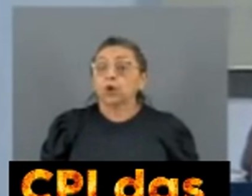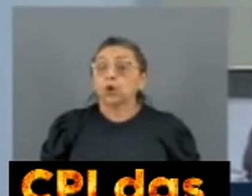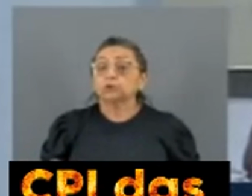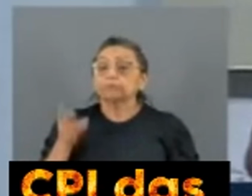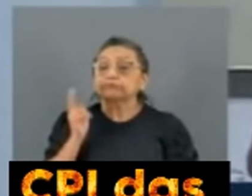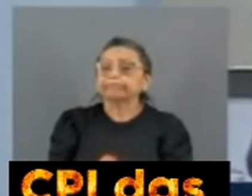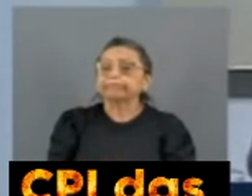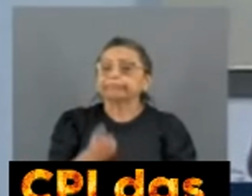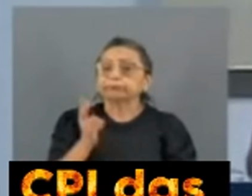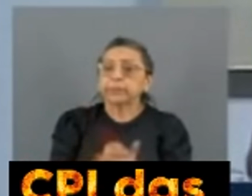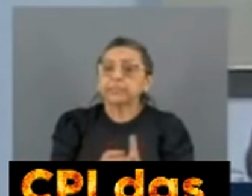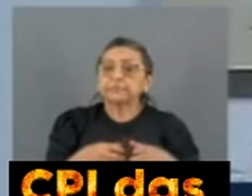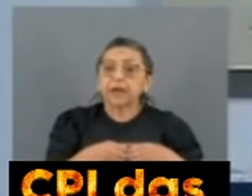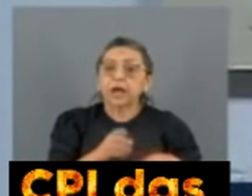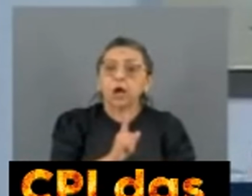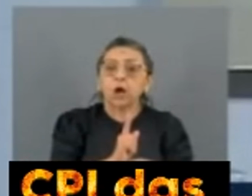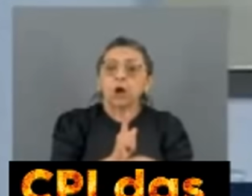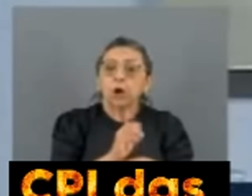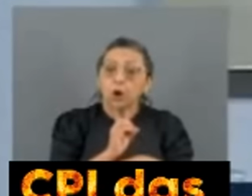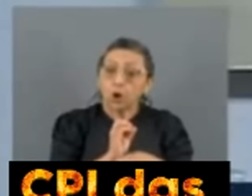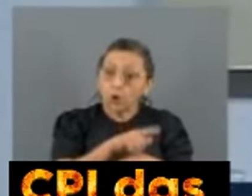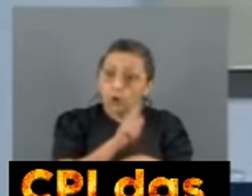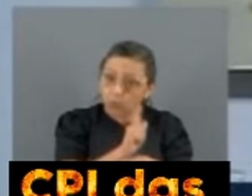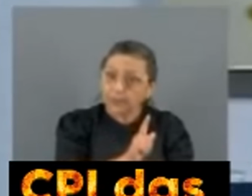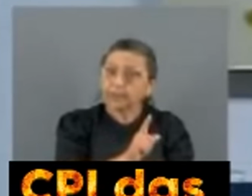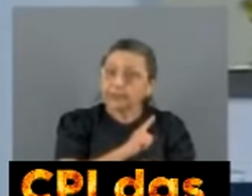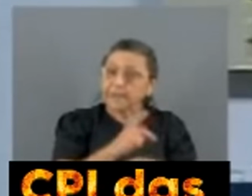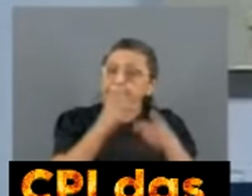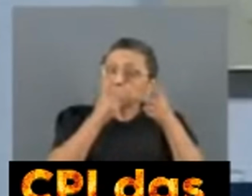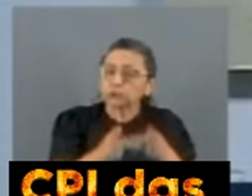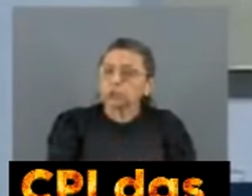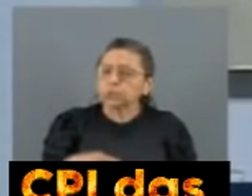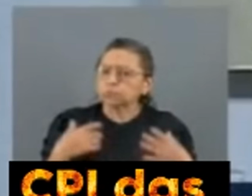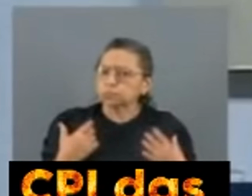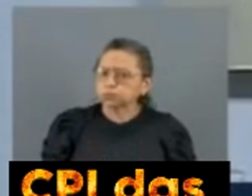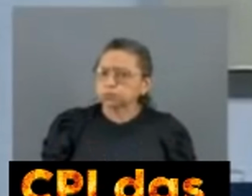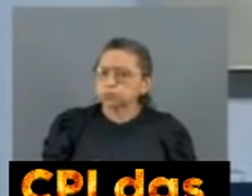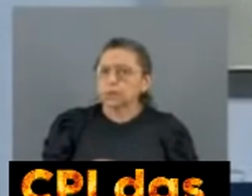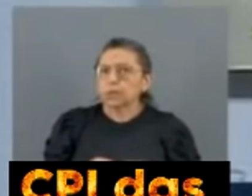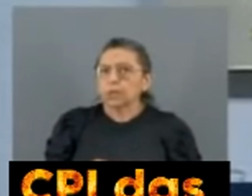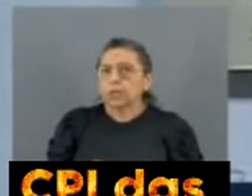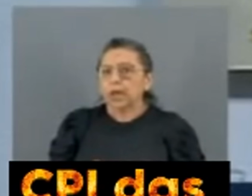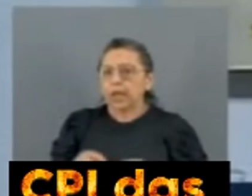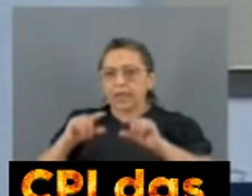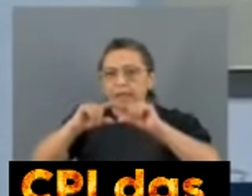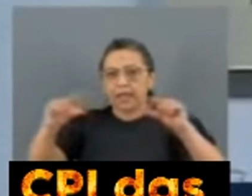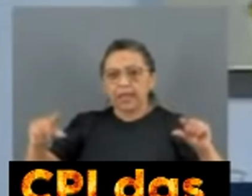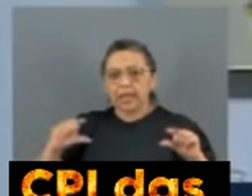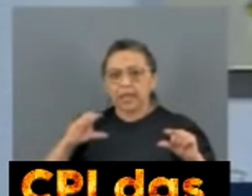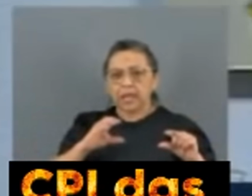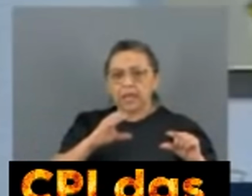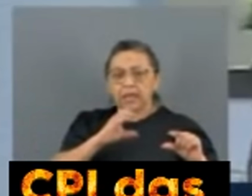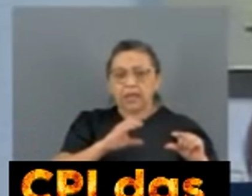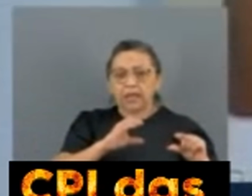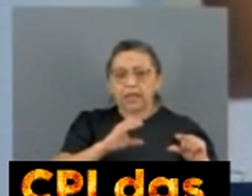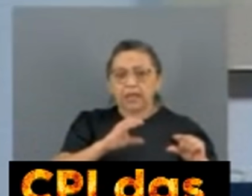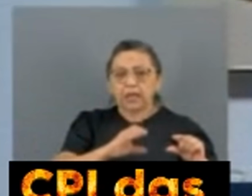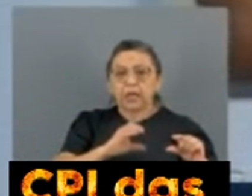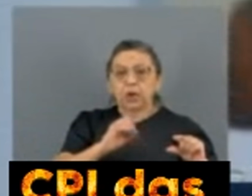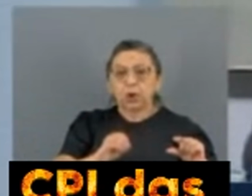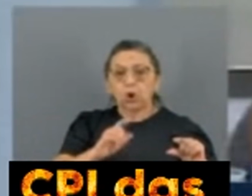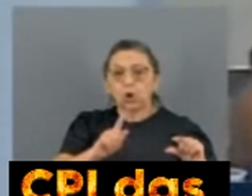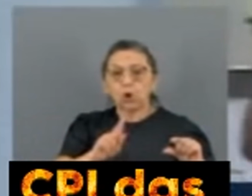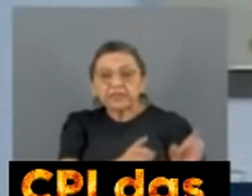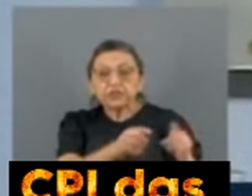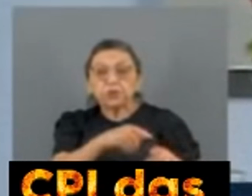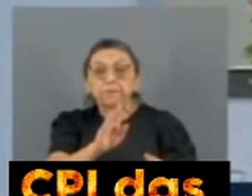Hoje, a mesma ONG que eu já mencionei tem um projeto gigante. Cogumelo Yanomami,